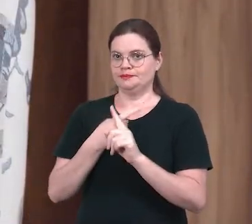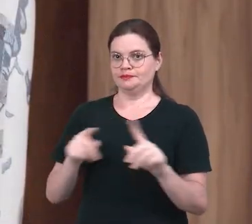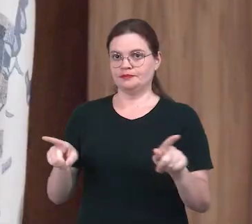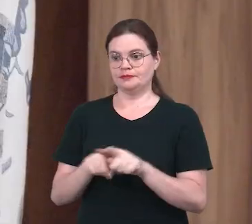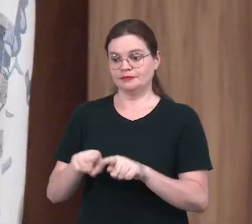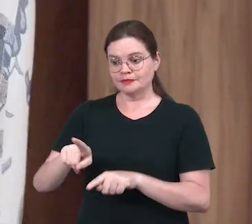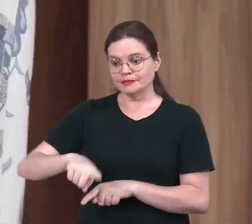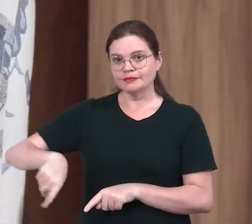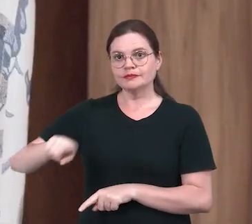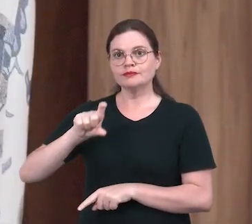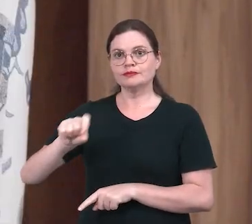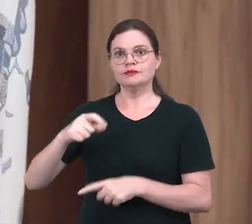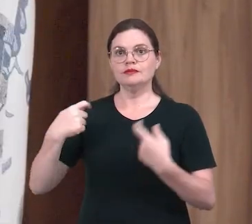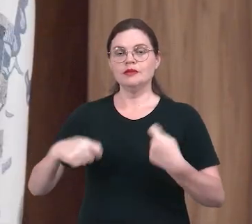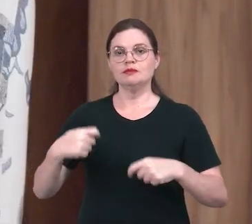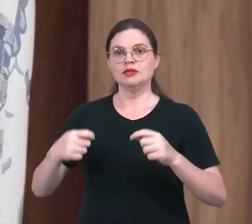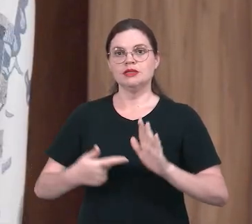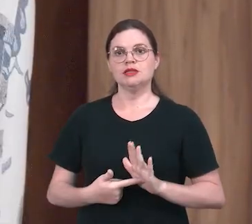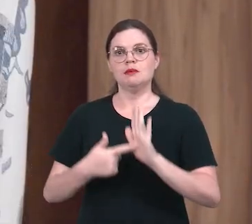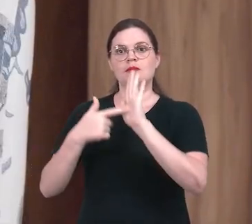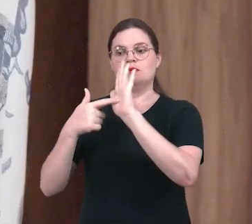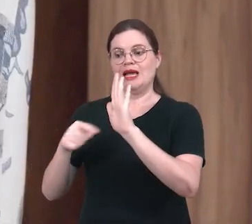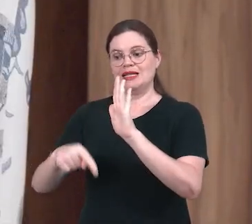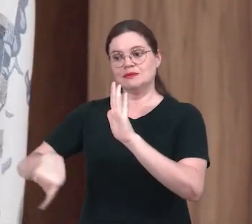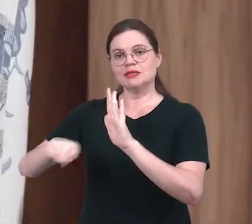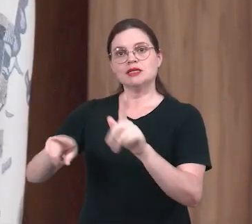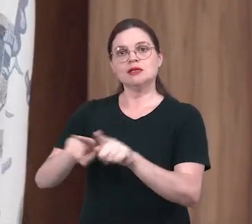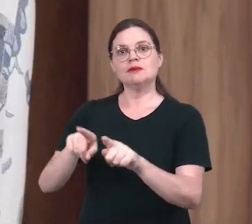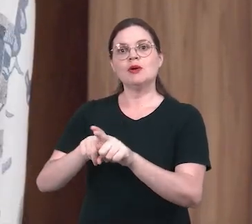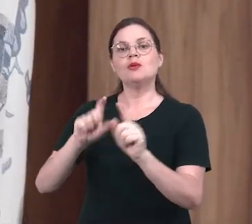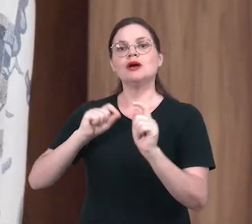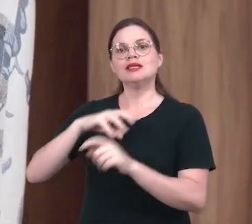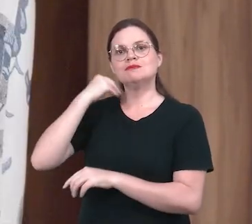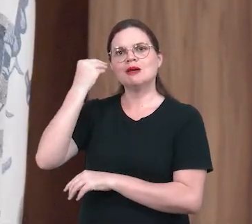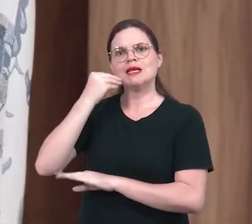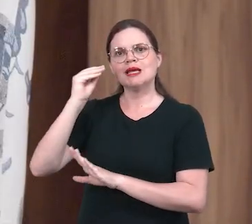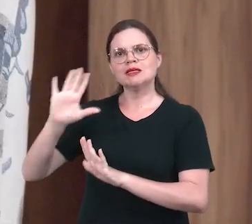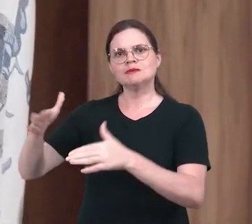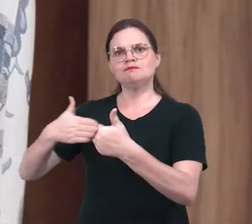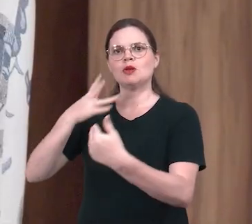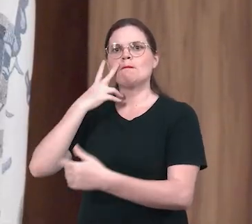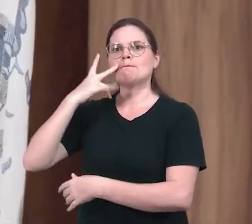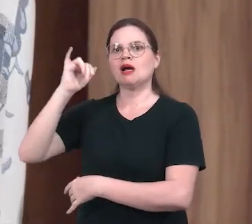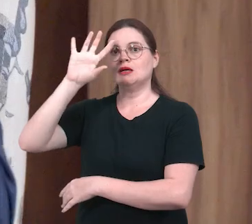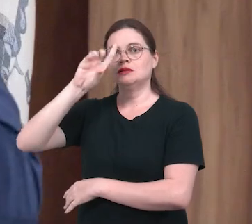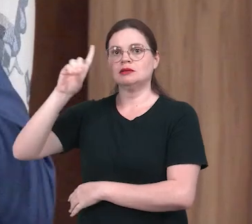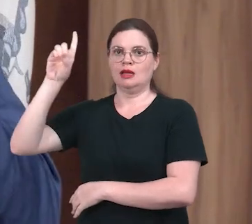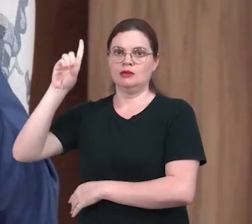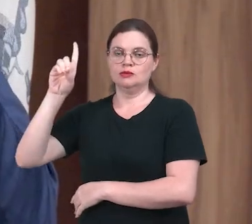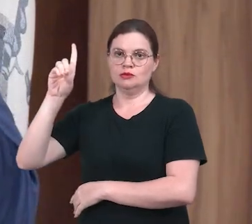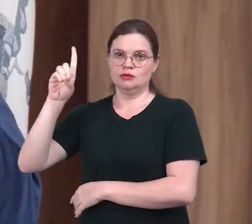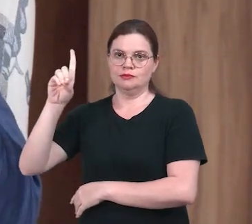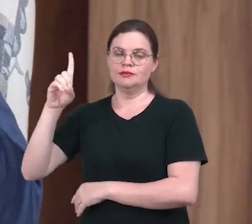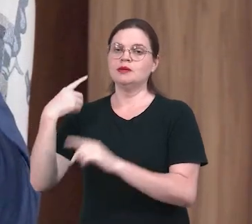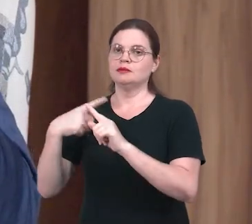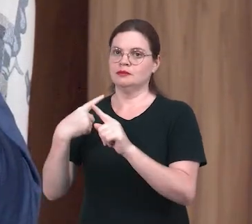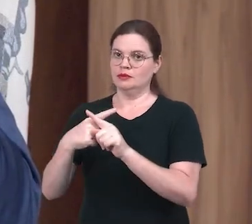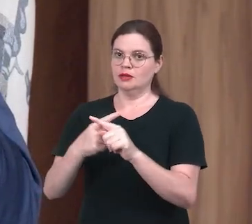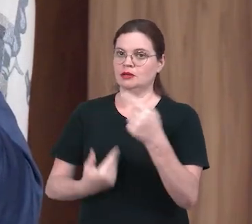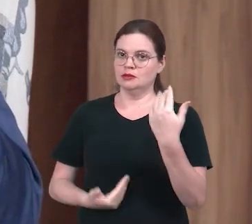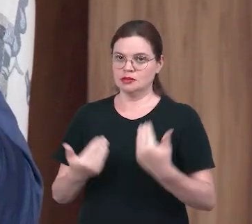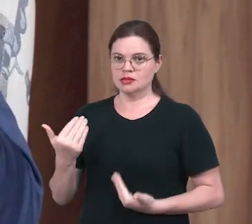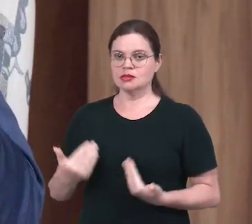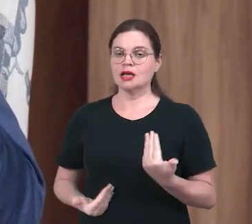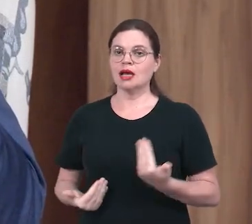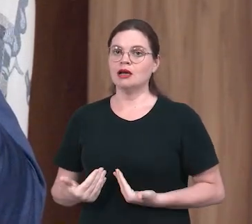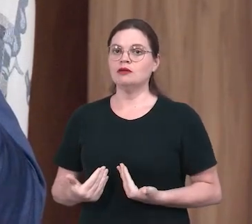porque Abraão aqui também é uma figura do Pai Celestial. Sim. Eles precisam saber que Deus tem um plano para a nossa vida. A vida do servo